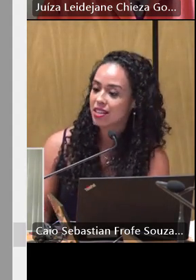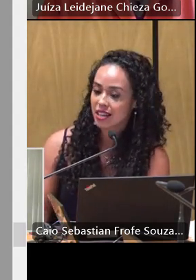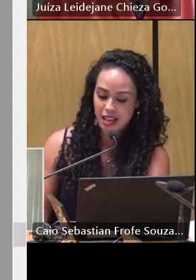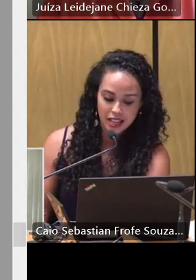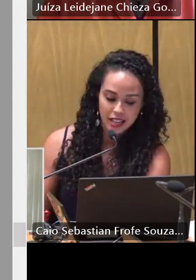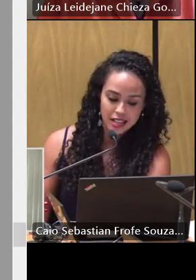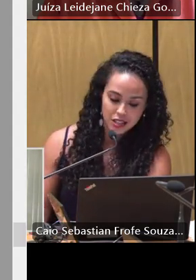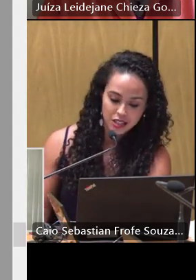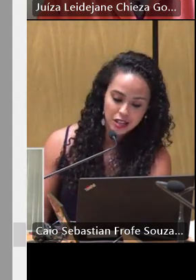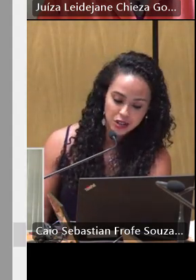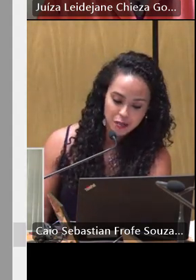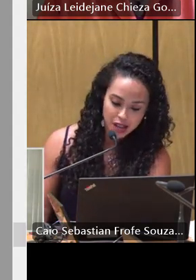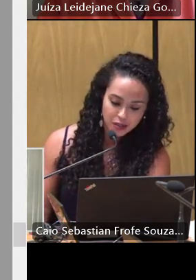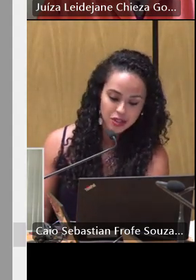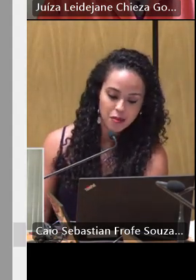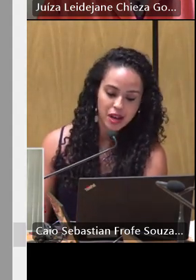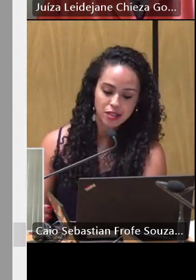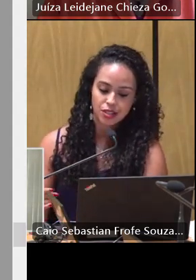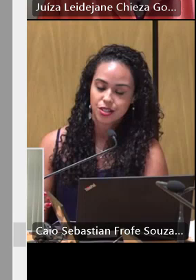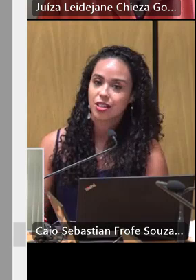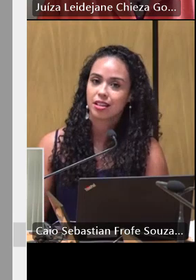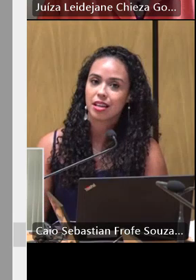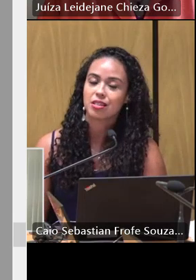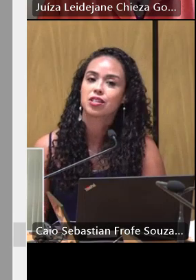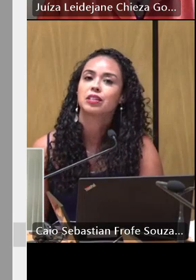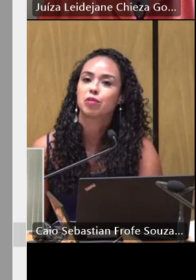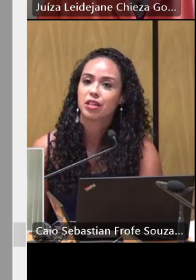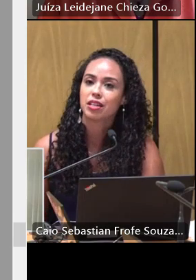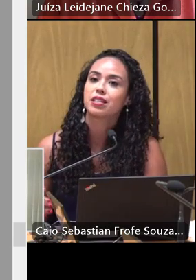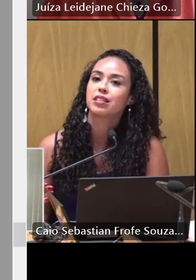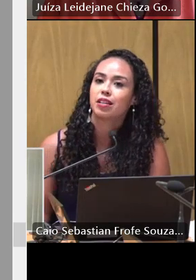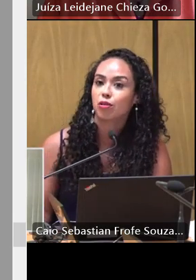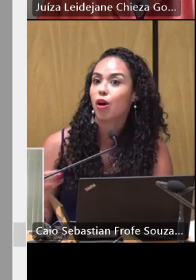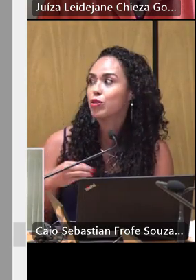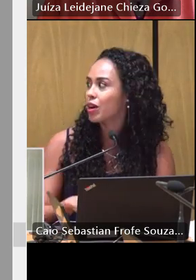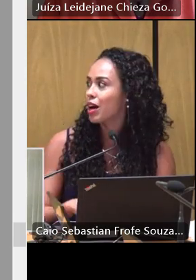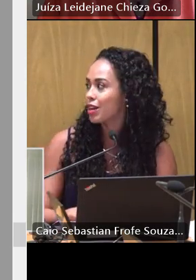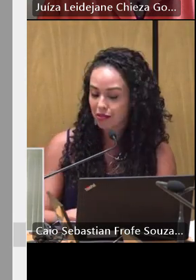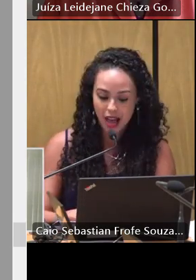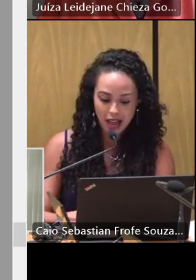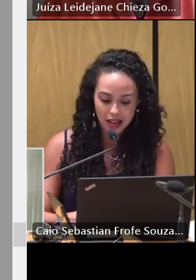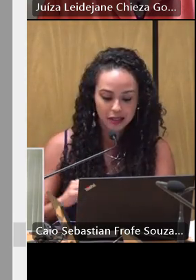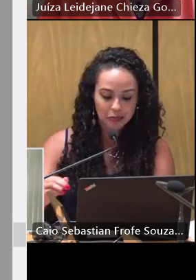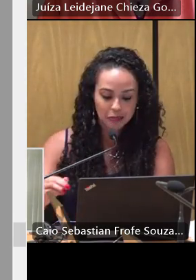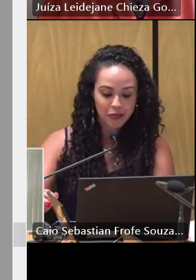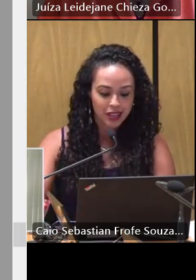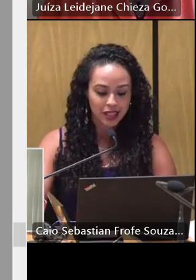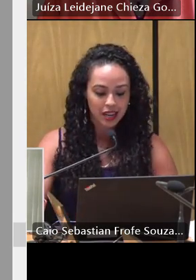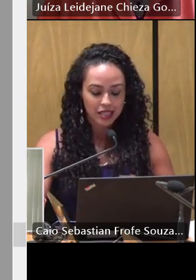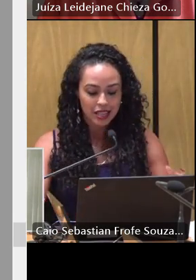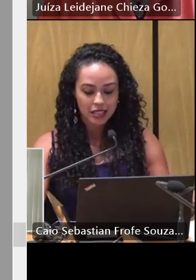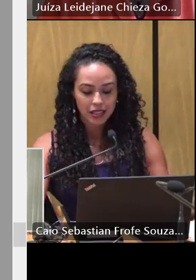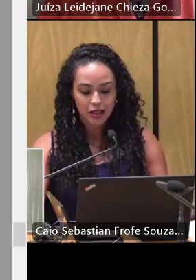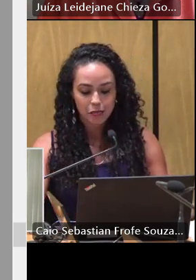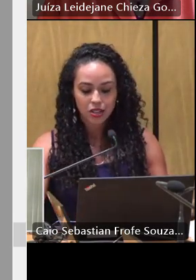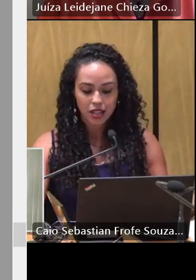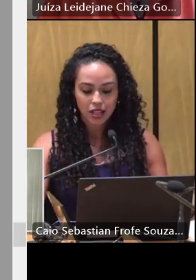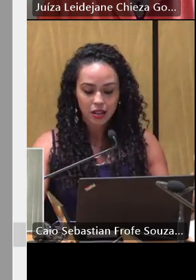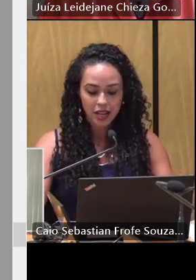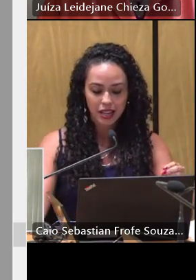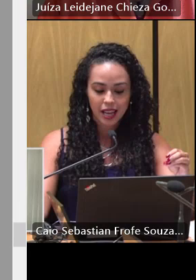trazer né esses questionamentos também de gente entender essas categorias entender o nosso lugar de fala né trazer e